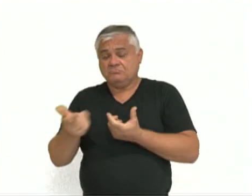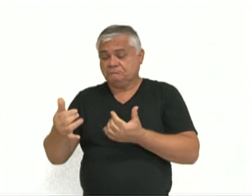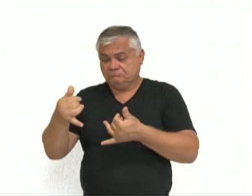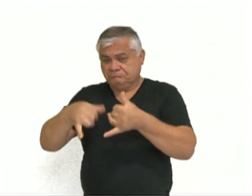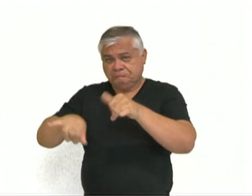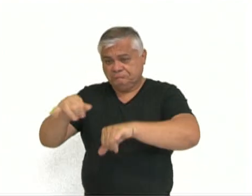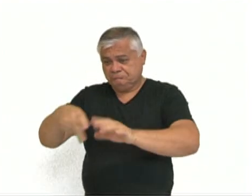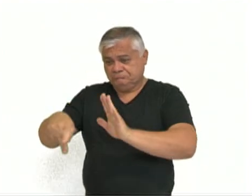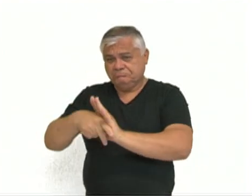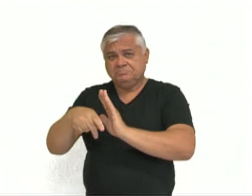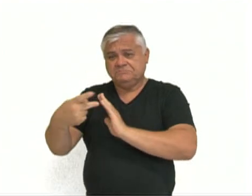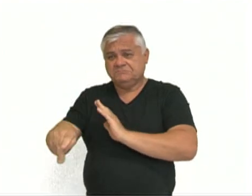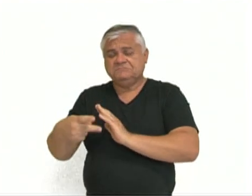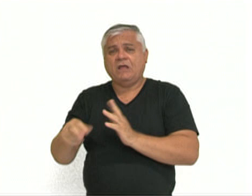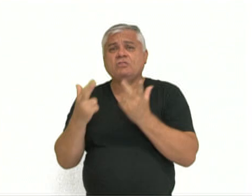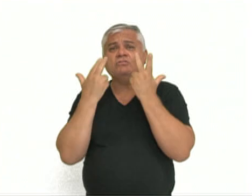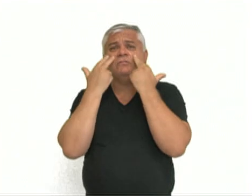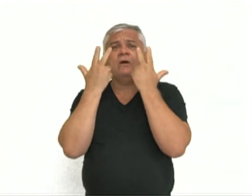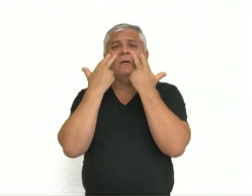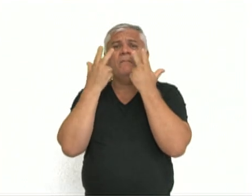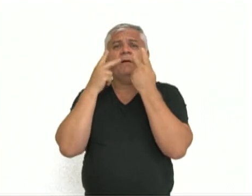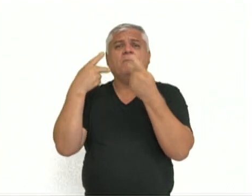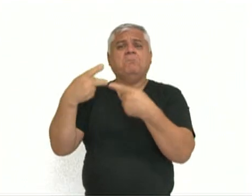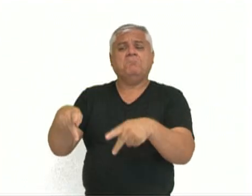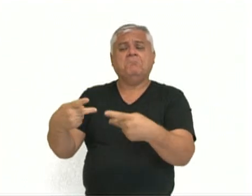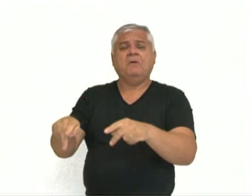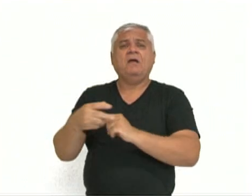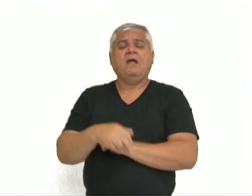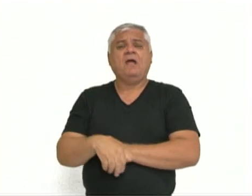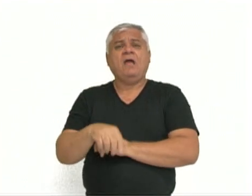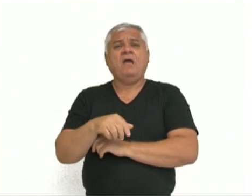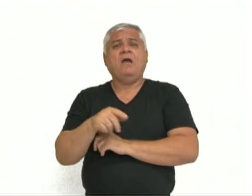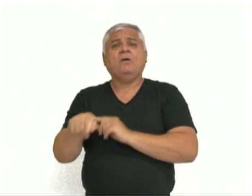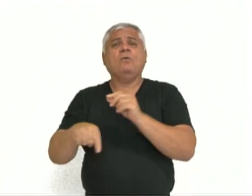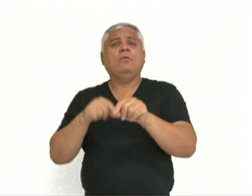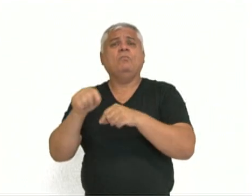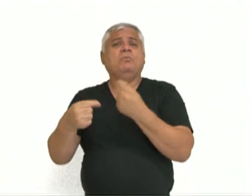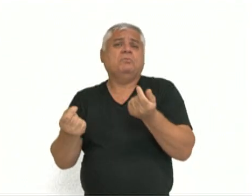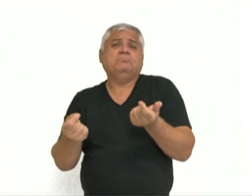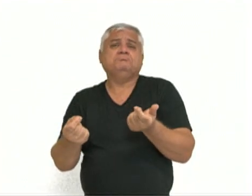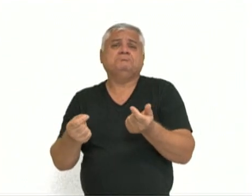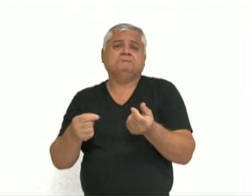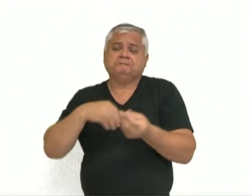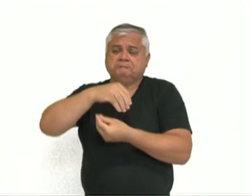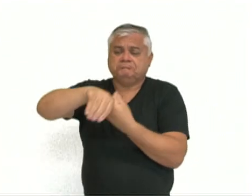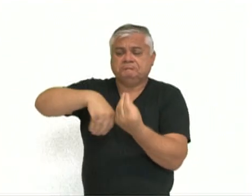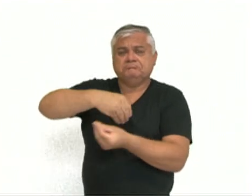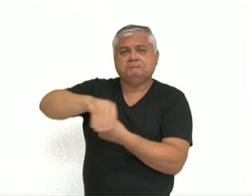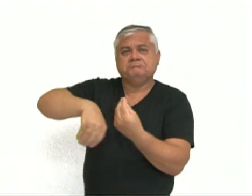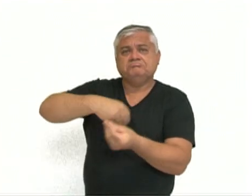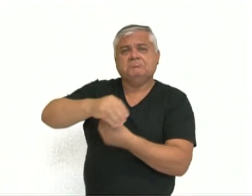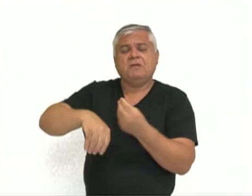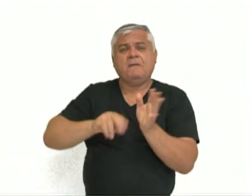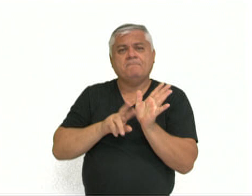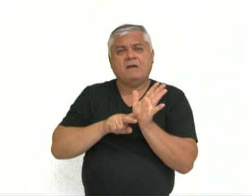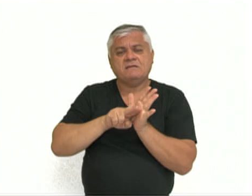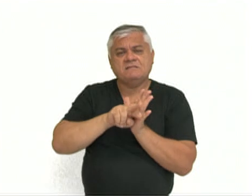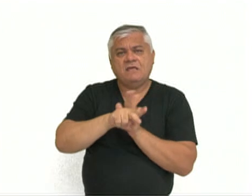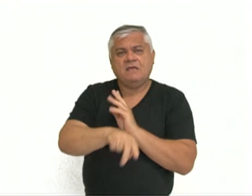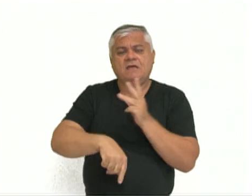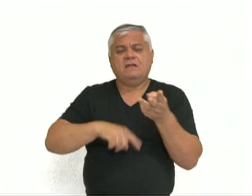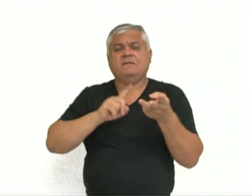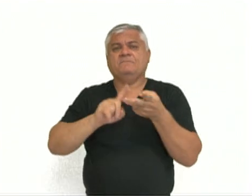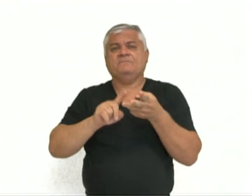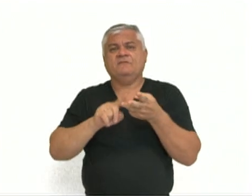orgânica que é normalmente produzida, desenvolvida, construída, produzida por bactérias,